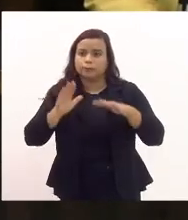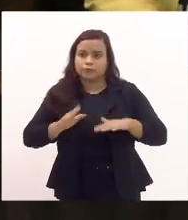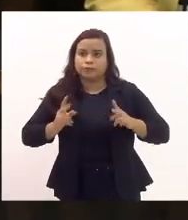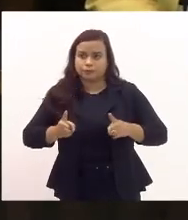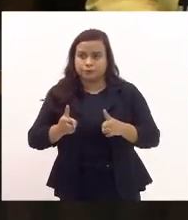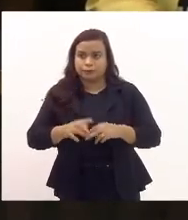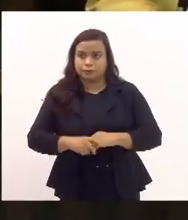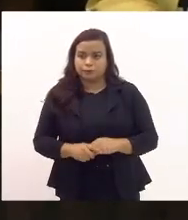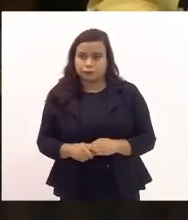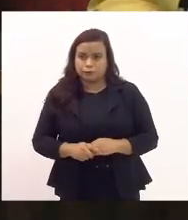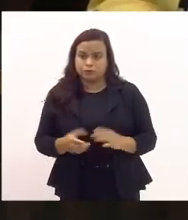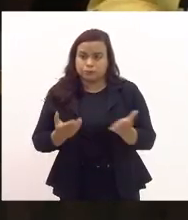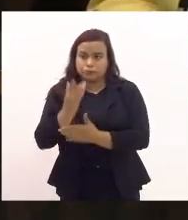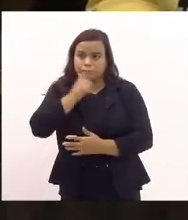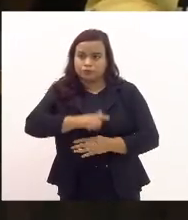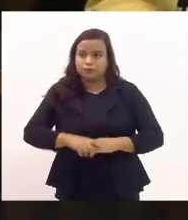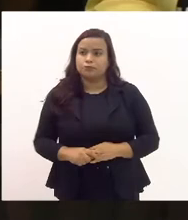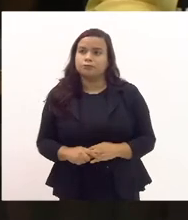Como estão aprovado